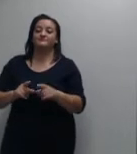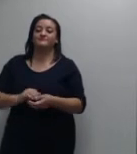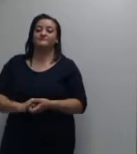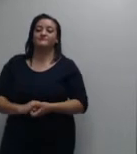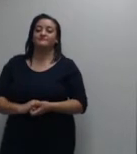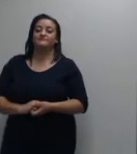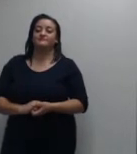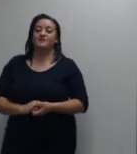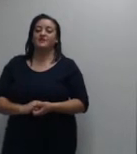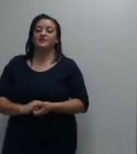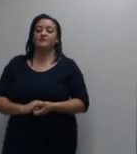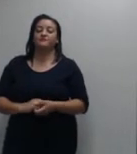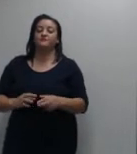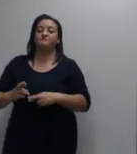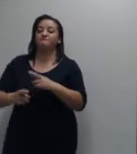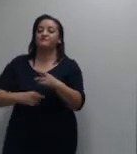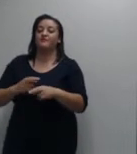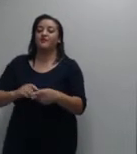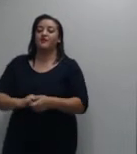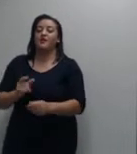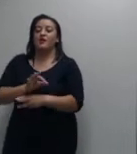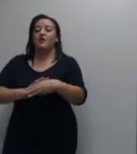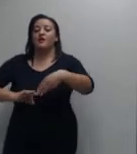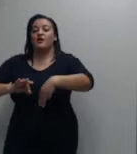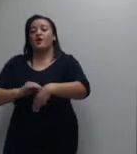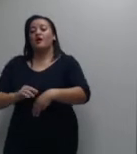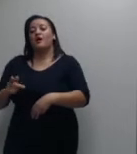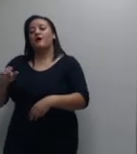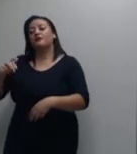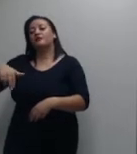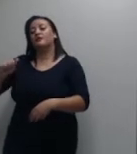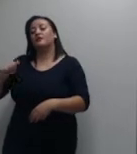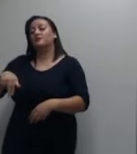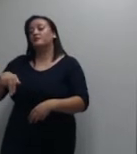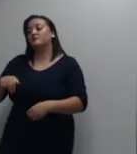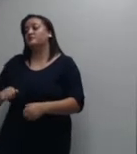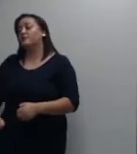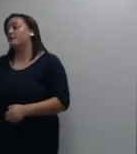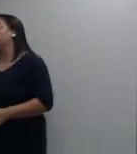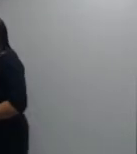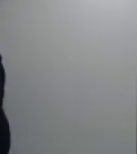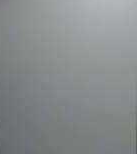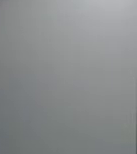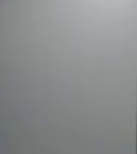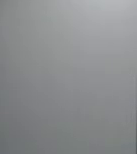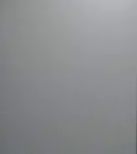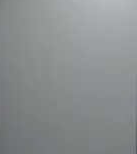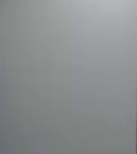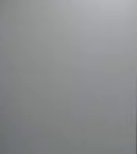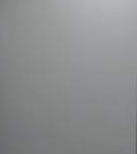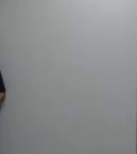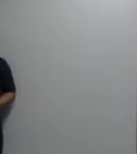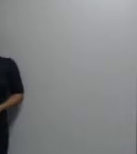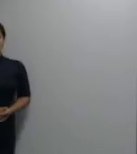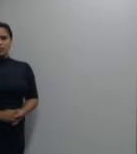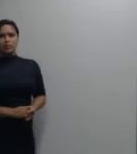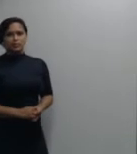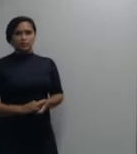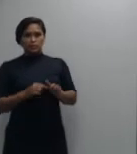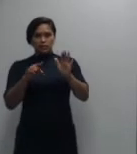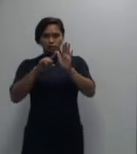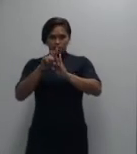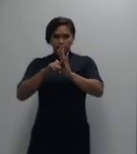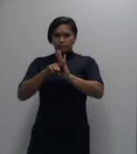em relação ao Ministro e me ouvir o primeiro desacordo vossa excelência' destaco que eu não tinha apreciando o